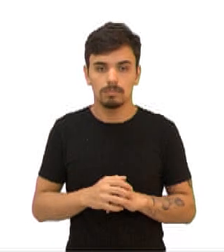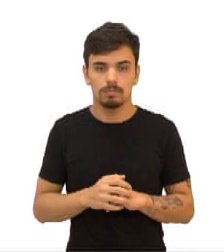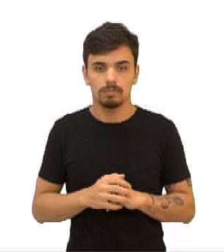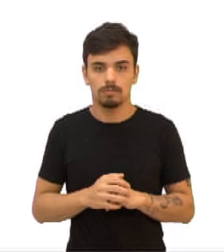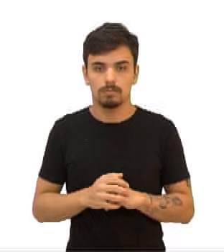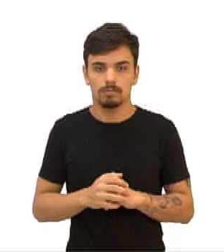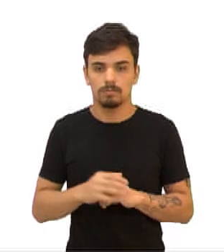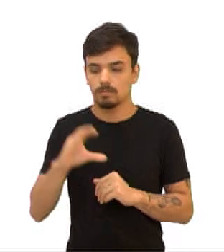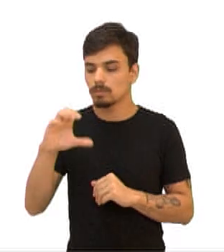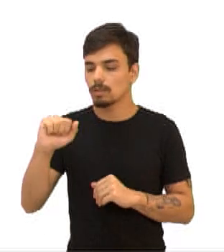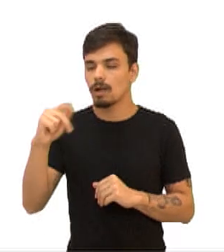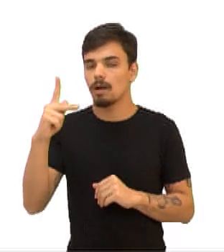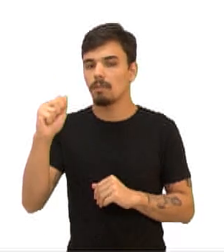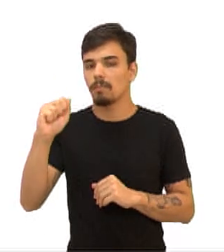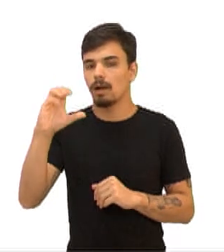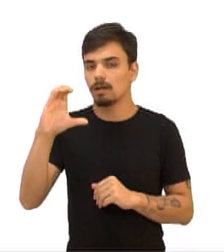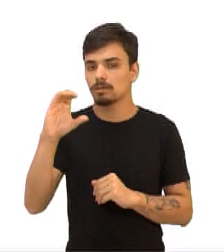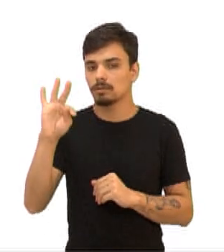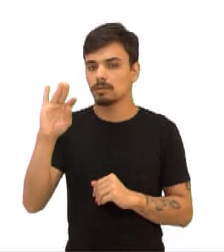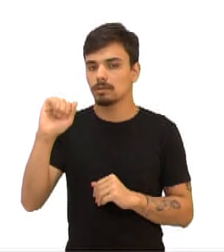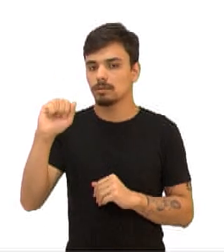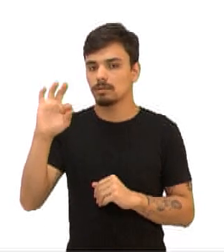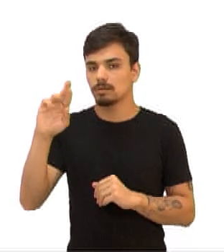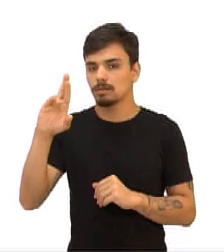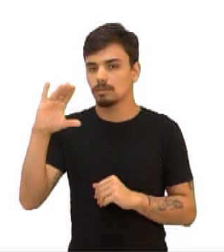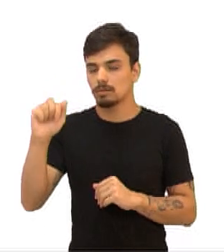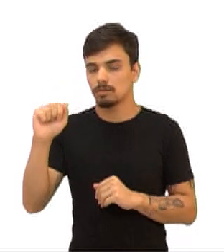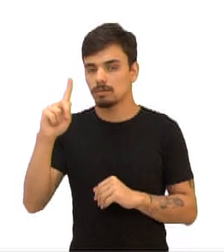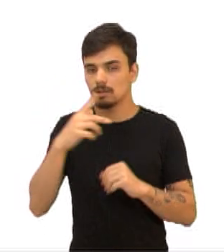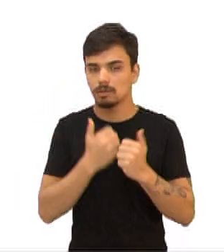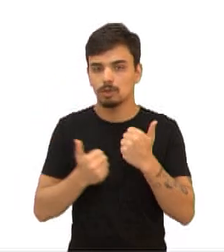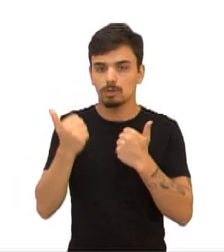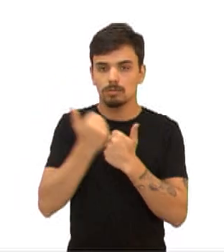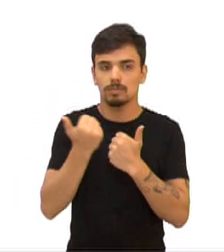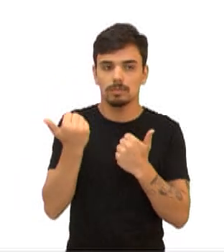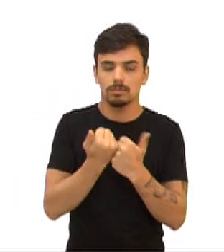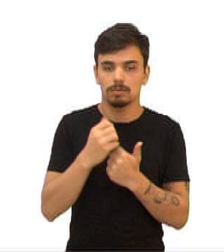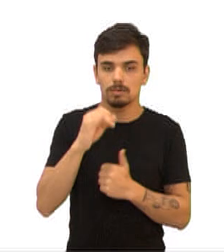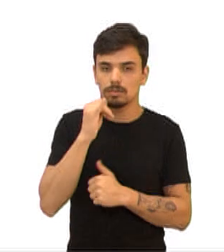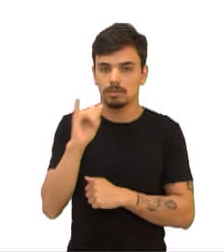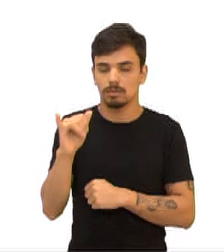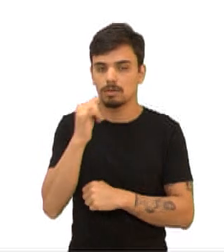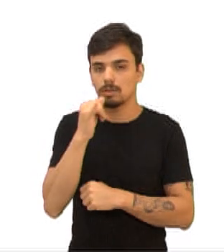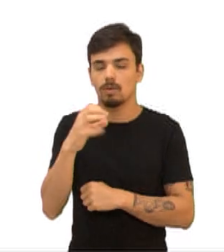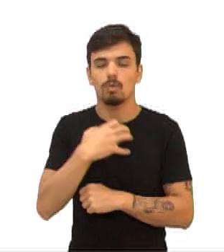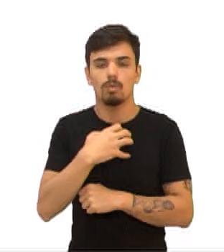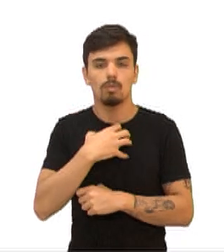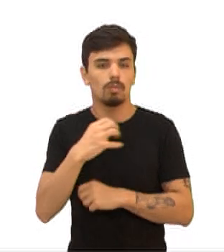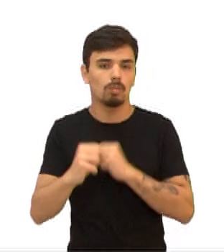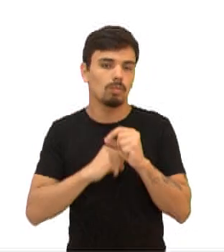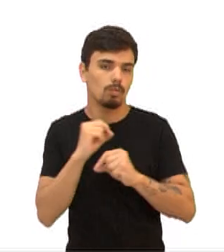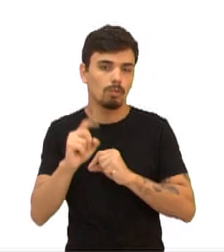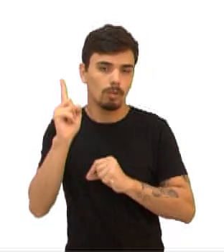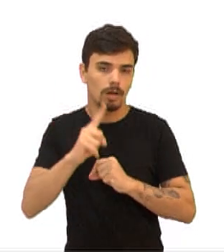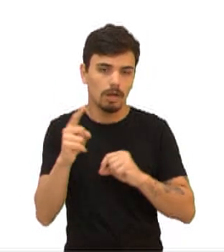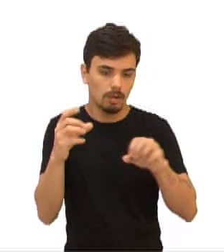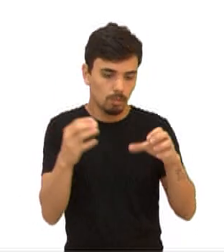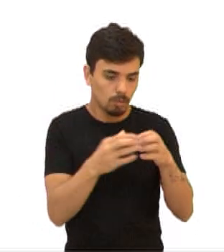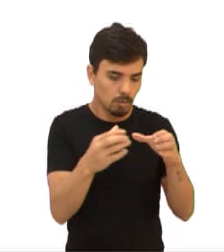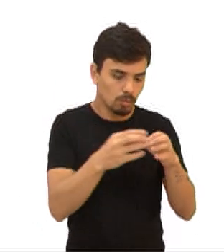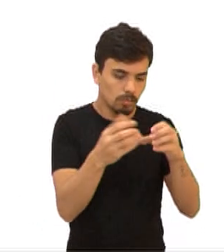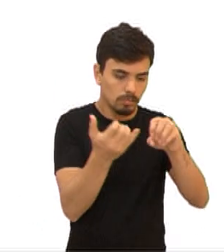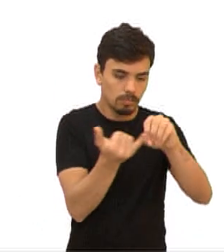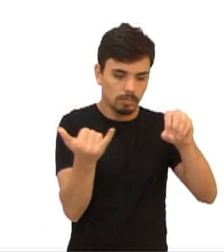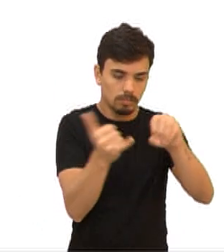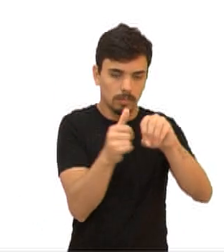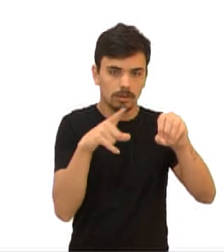essa capacitância equivalente é uma capacitância que substitui o efeito de um grupo de capacitores, tá? Então, você tem um circuito